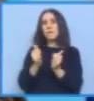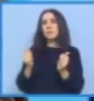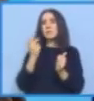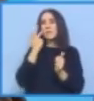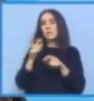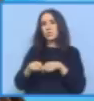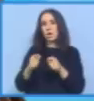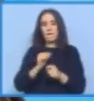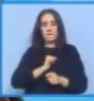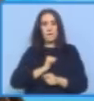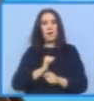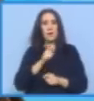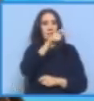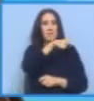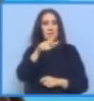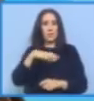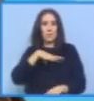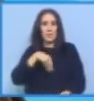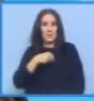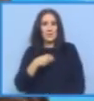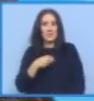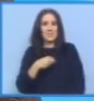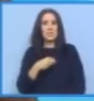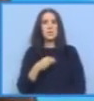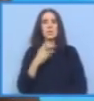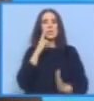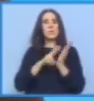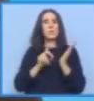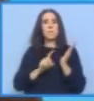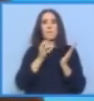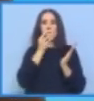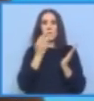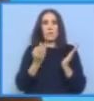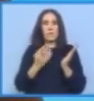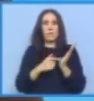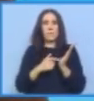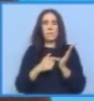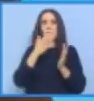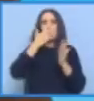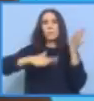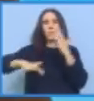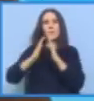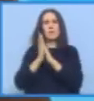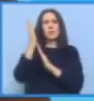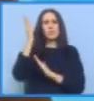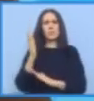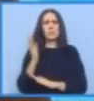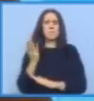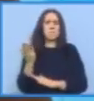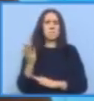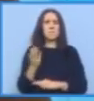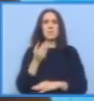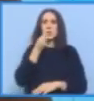nossa, a dos outros, a do mundo. Não é? E a primeira leitura realmente falava disso. O povo de Deus começou a